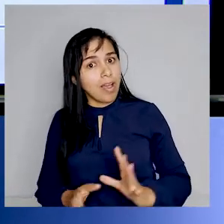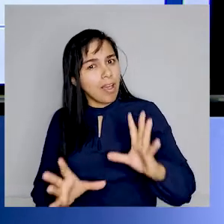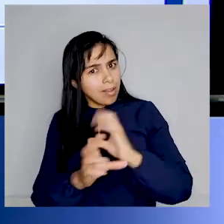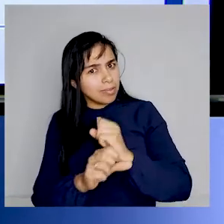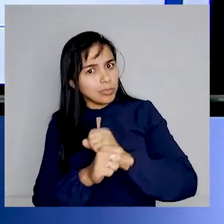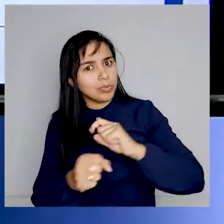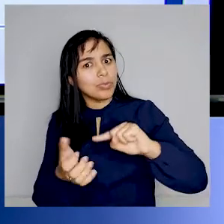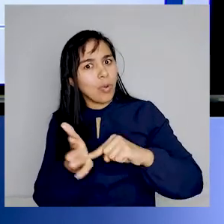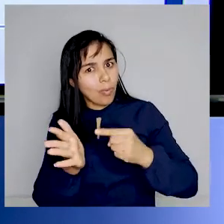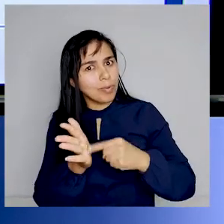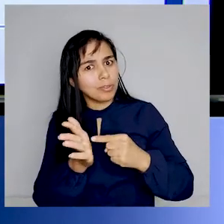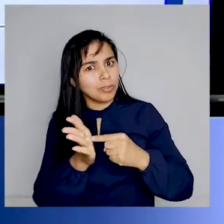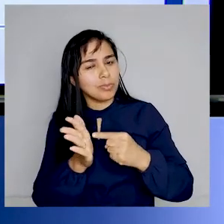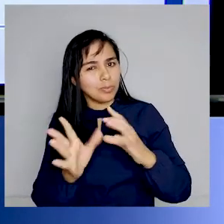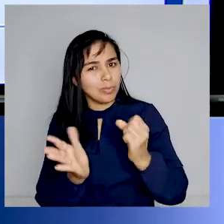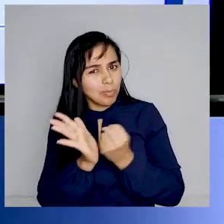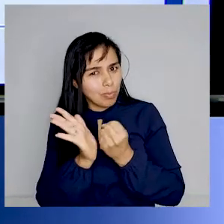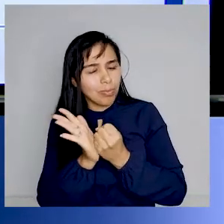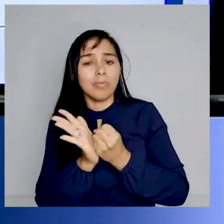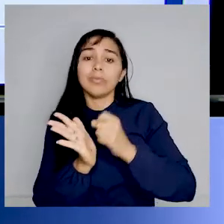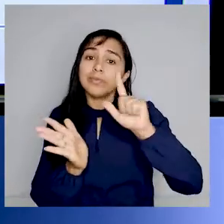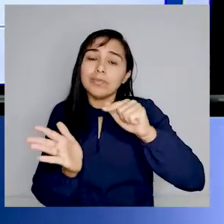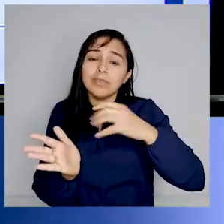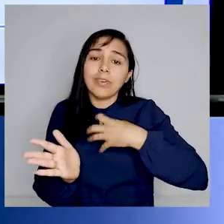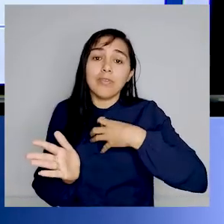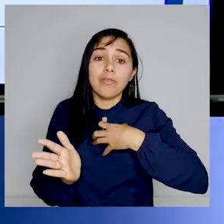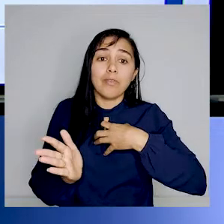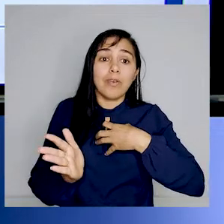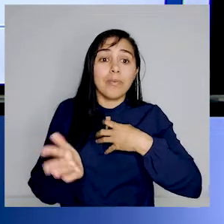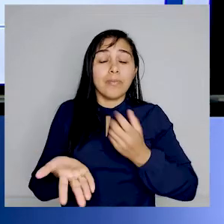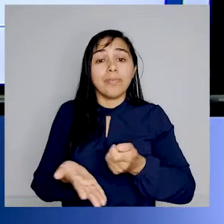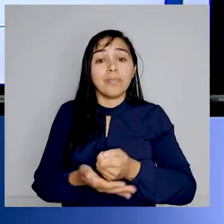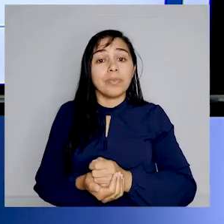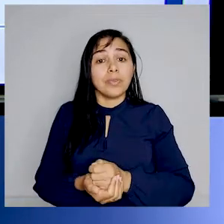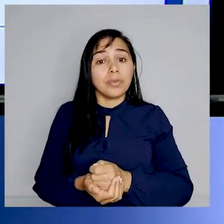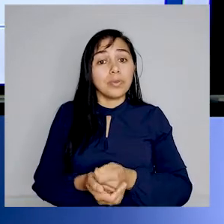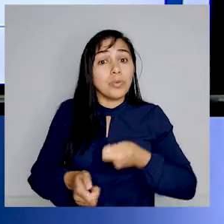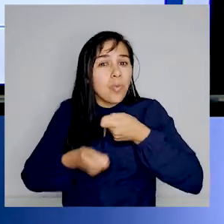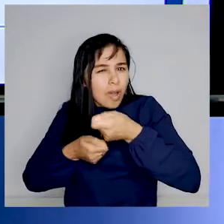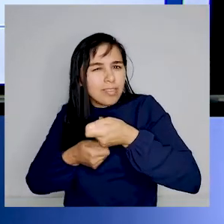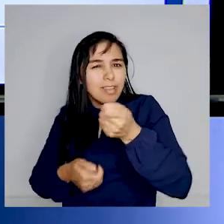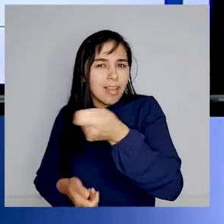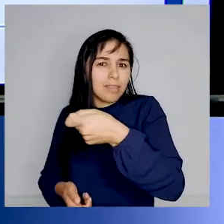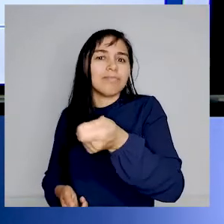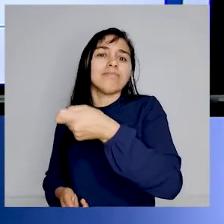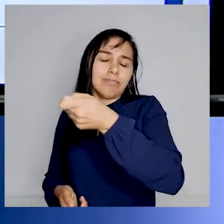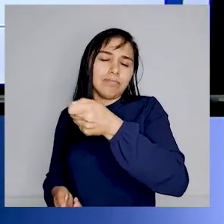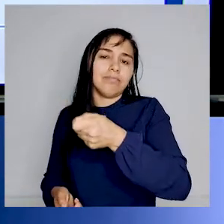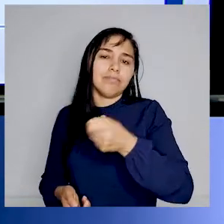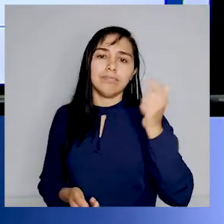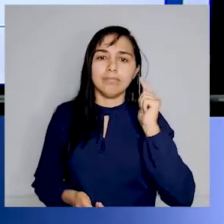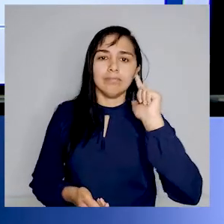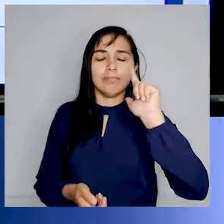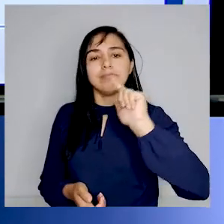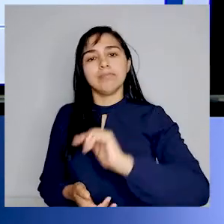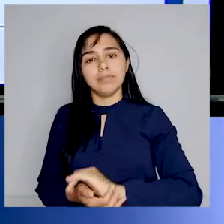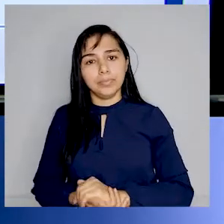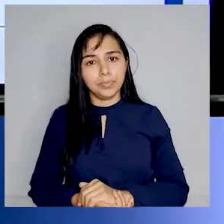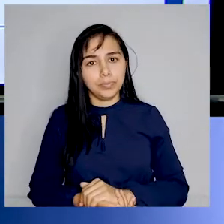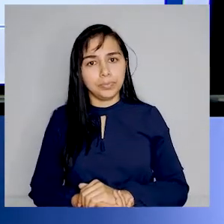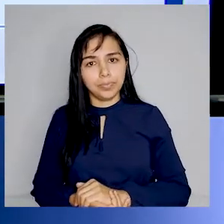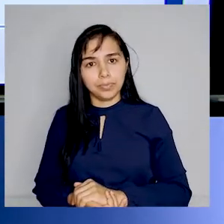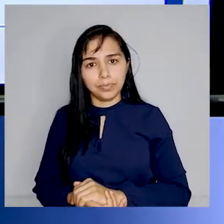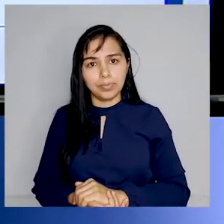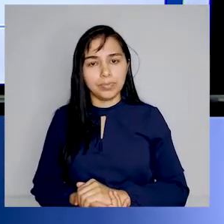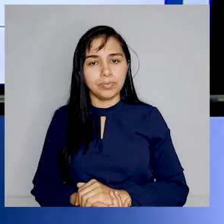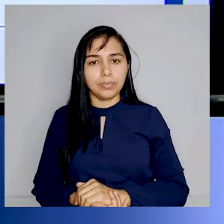a pontuação aonde ele vai vencer, vamos dizer assim, a disputa a qual ele está